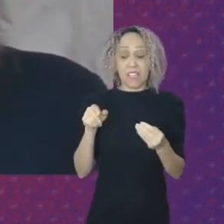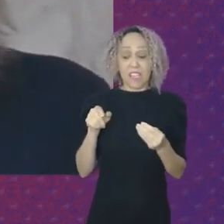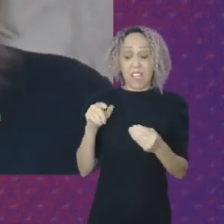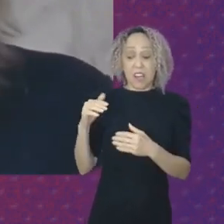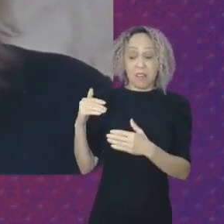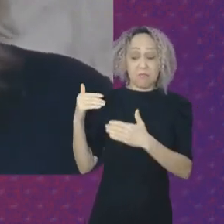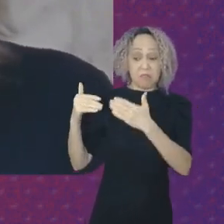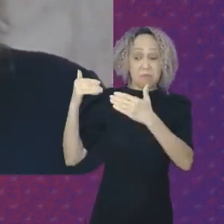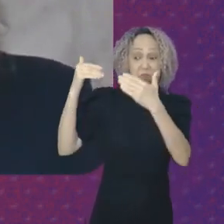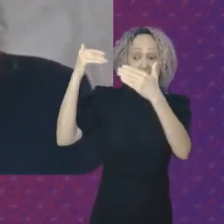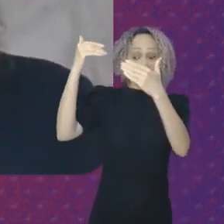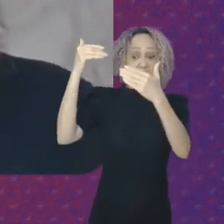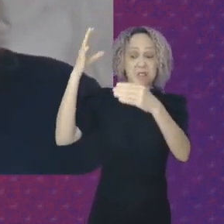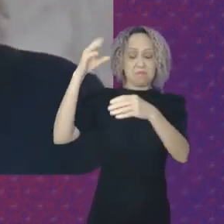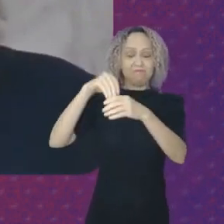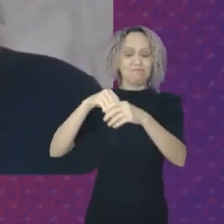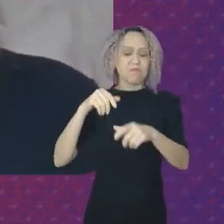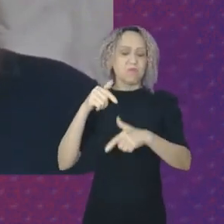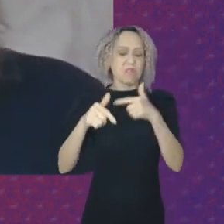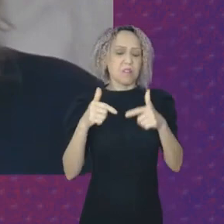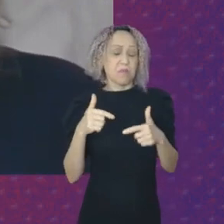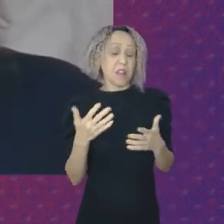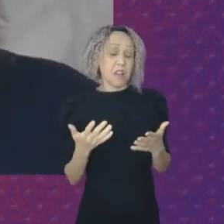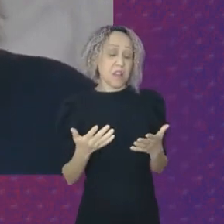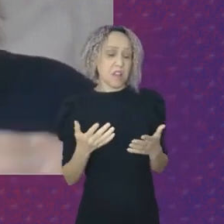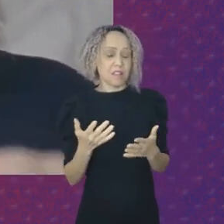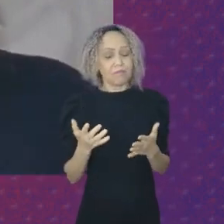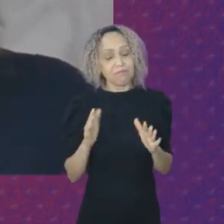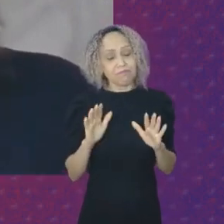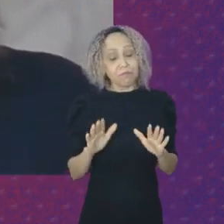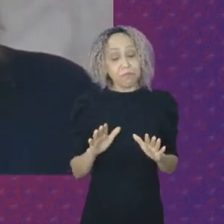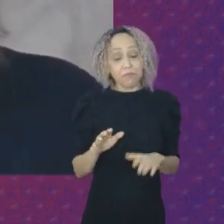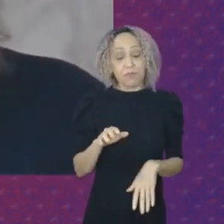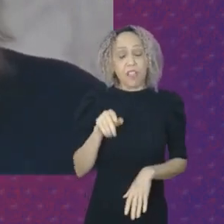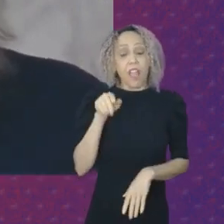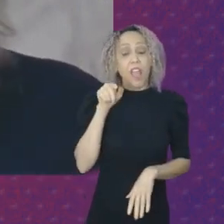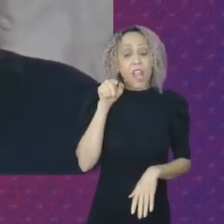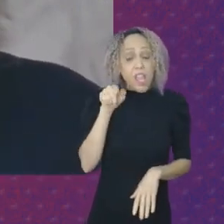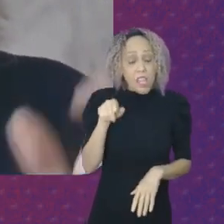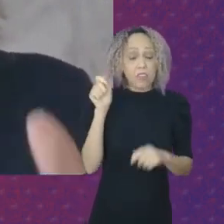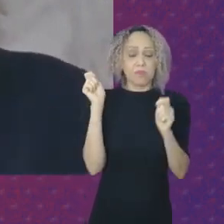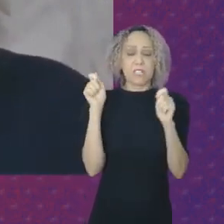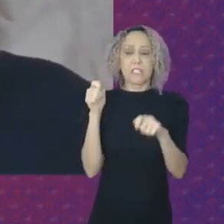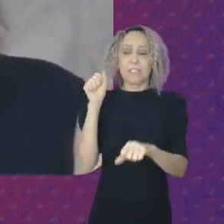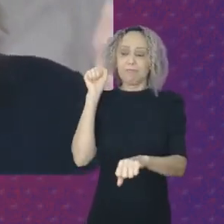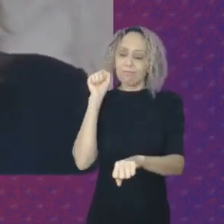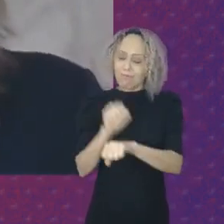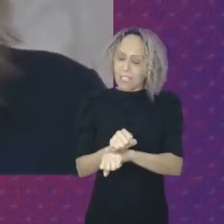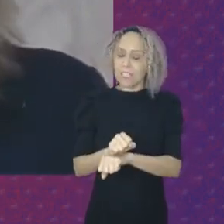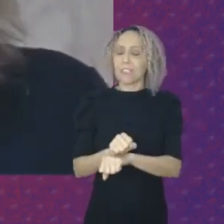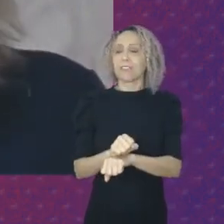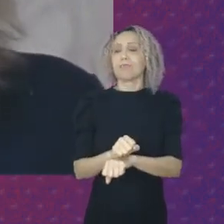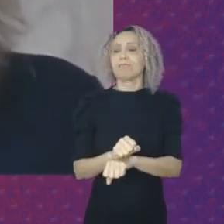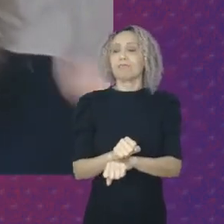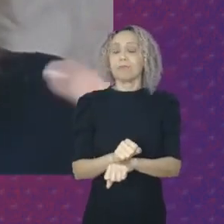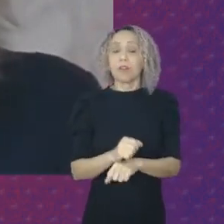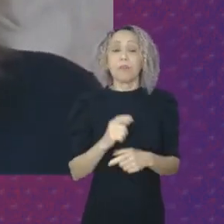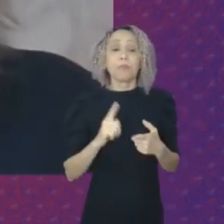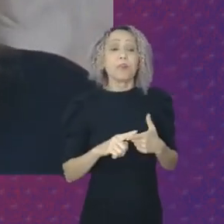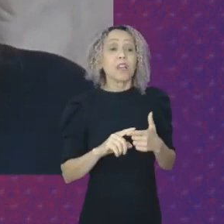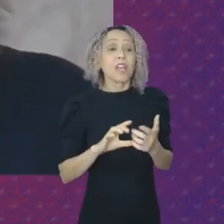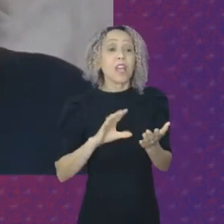precisa ser barrado. E uma reivindicação forte de todas as centrais sindicais do país entregues para o